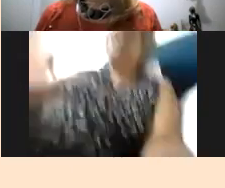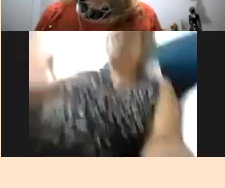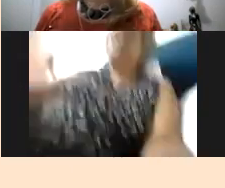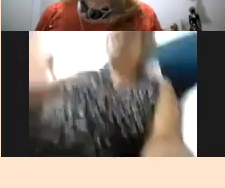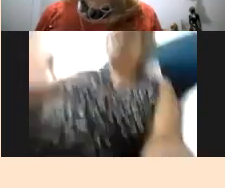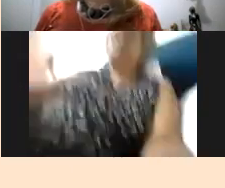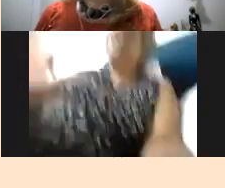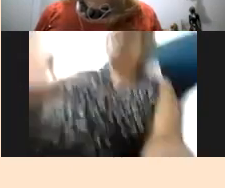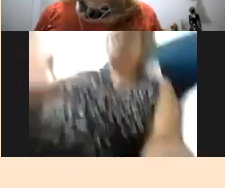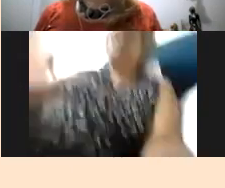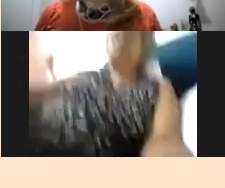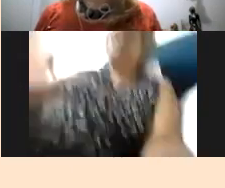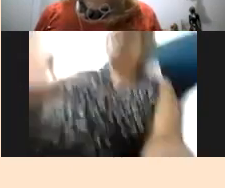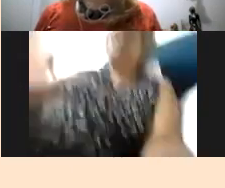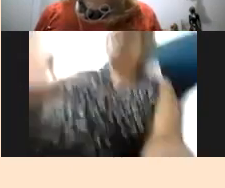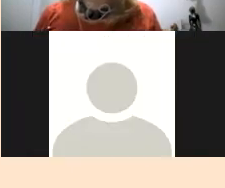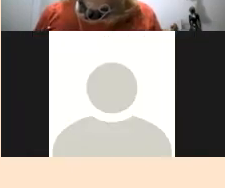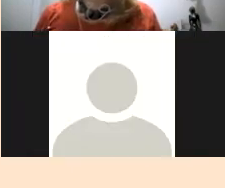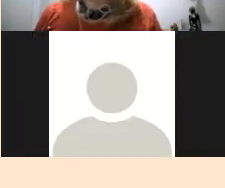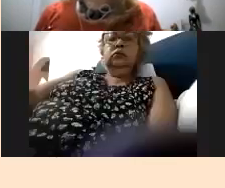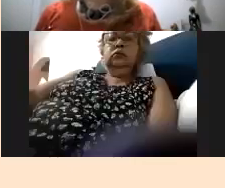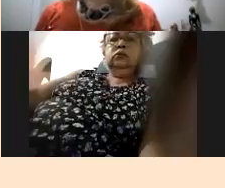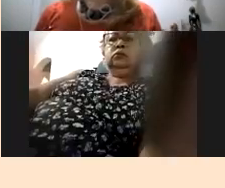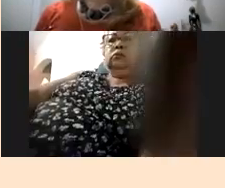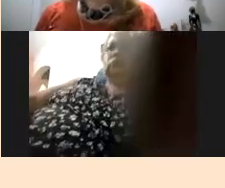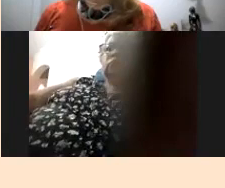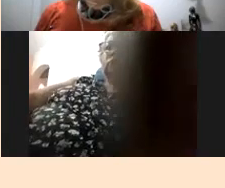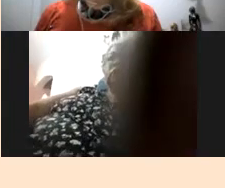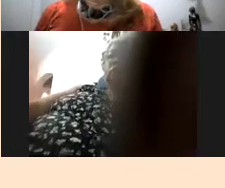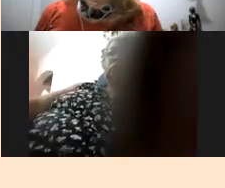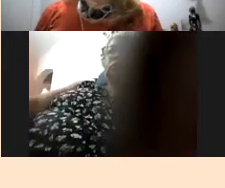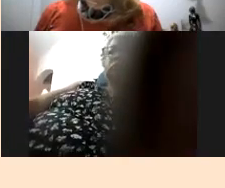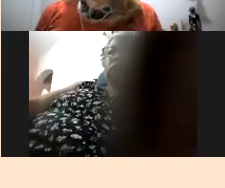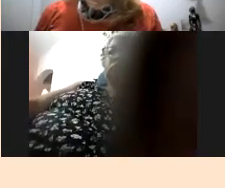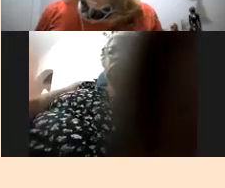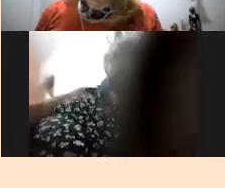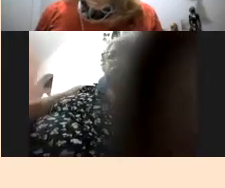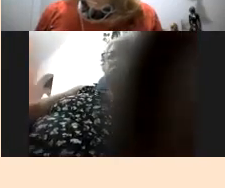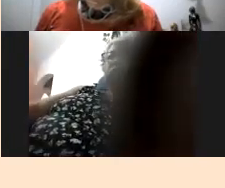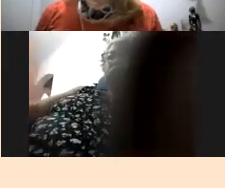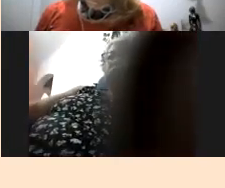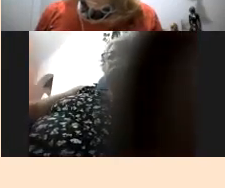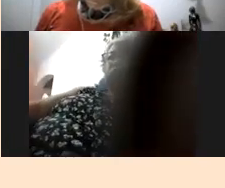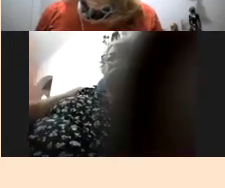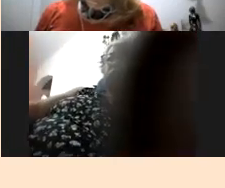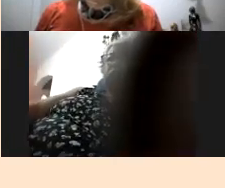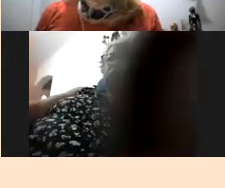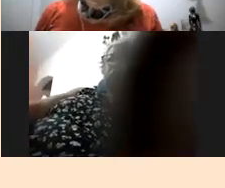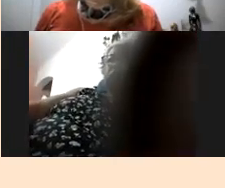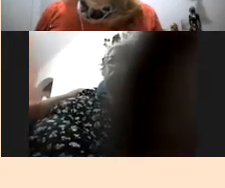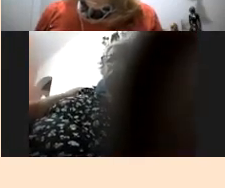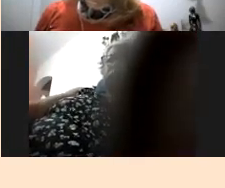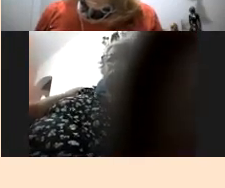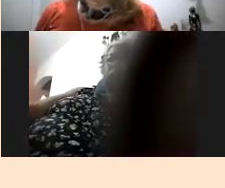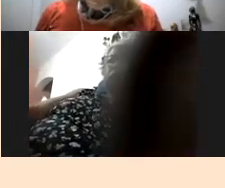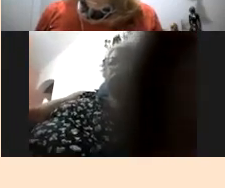código. E a deficiência ela é tão heterogênea e tão diferente entre as pessoas, porque ela tem